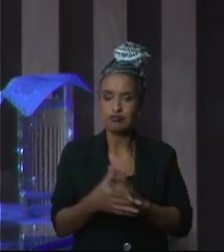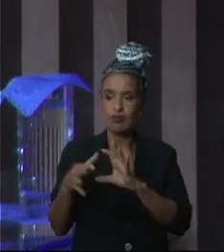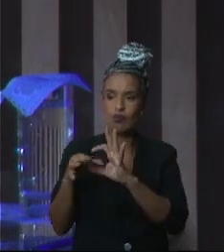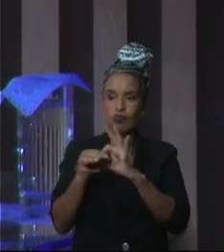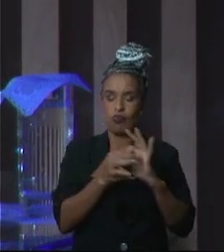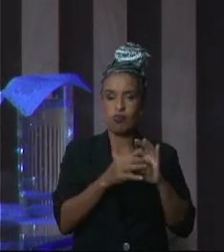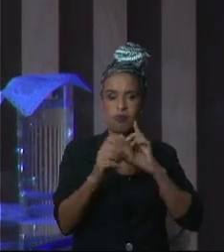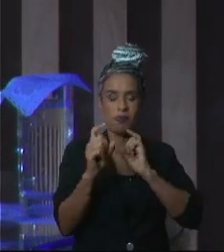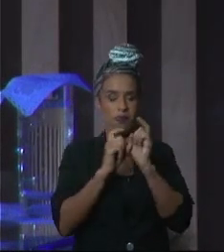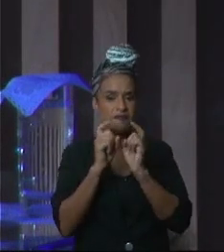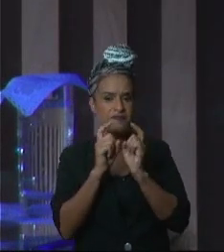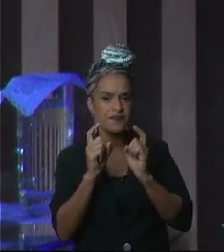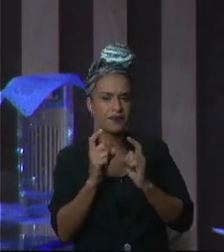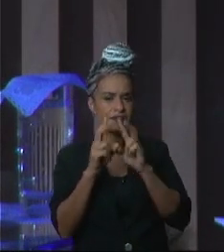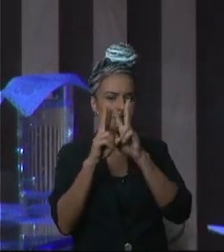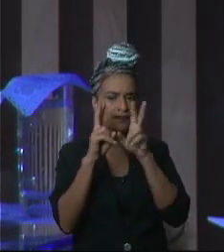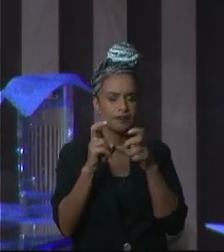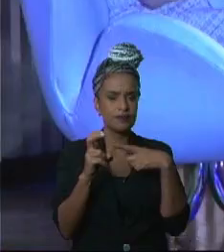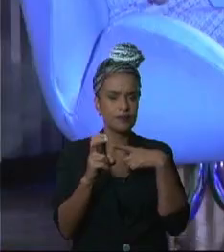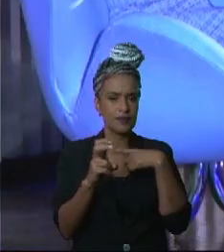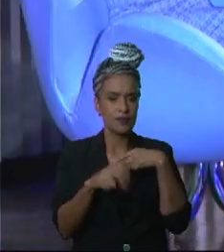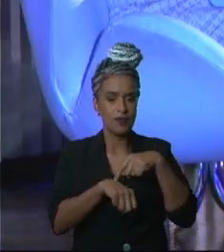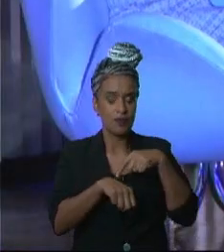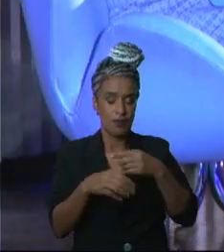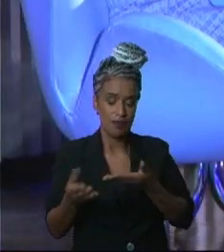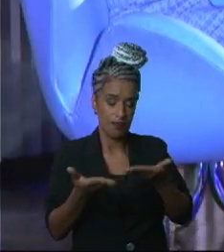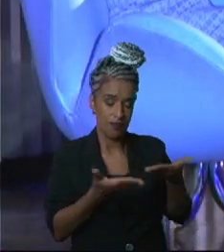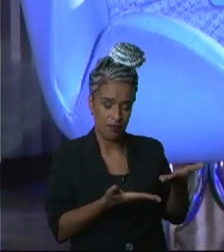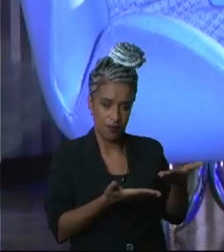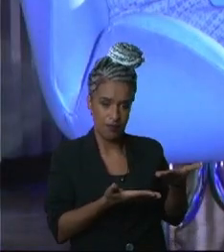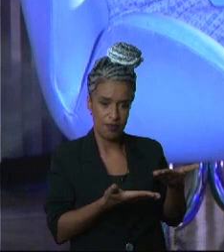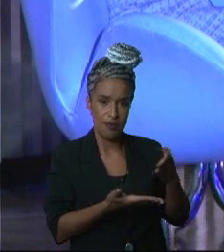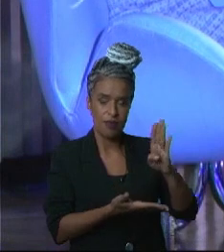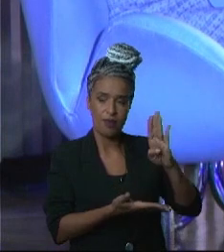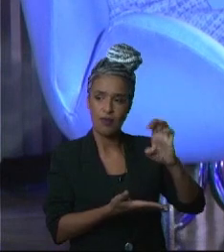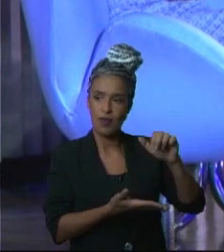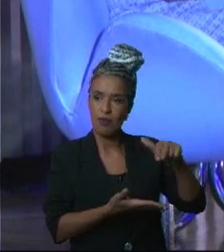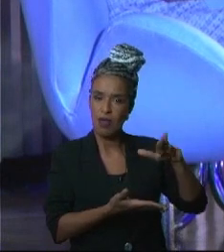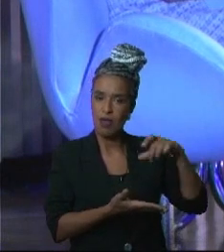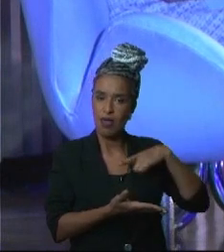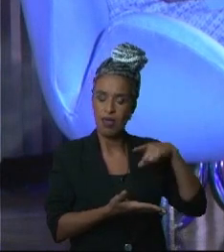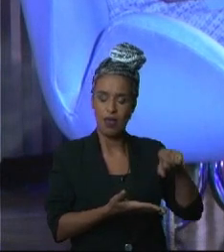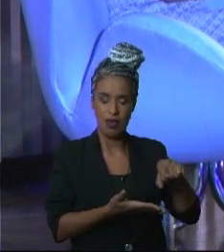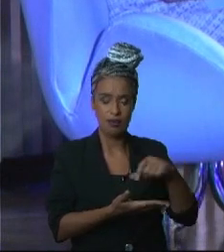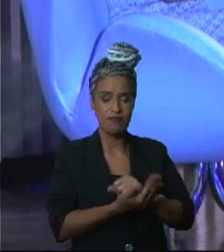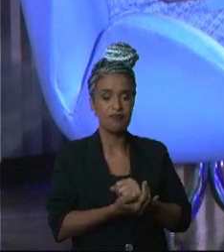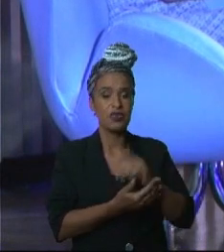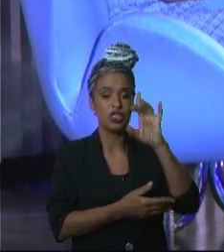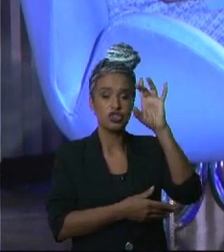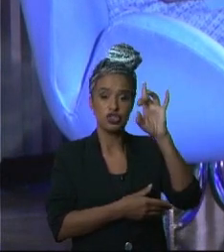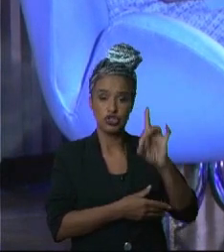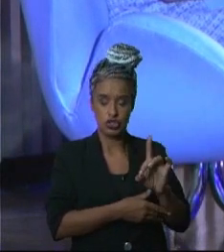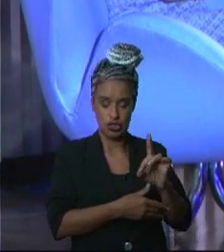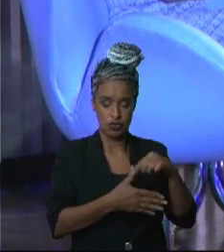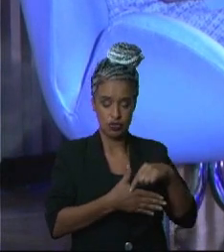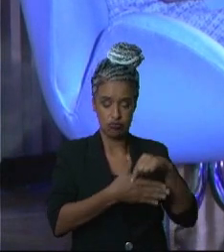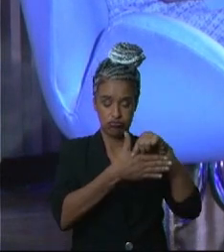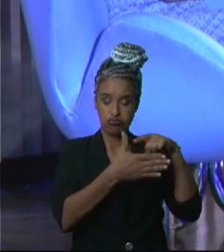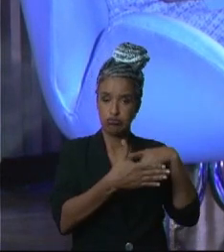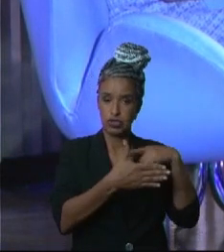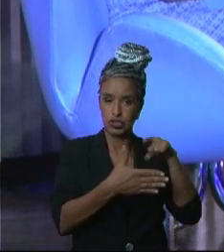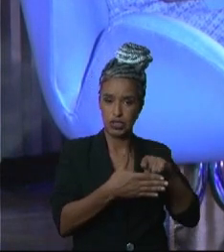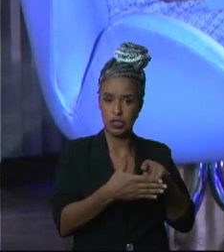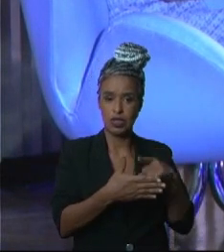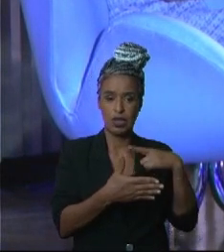contexto e discutir esses temas, nós temos aqui conosco a senhora Belém Martínez Carbonell, que é diretora-gerente da Agenda Global e